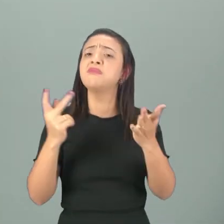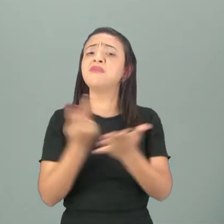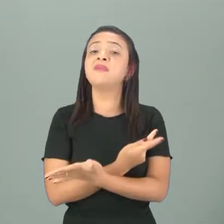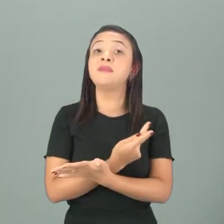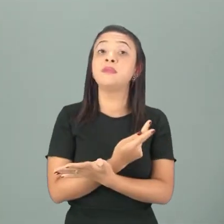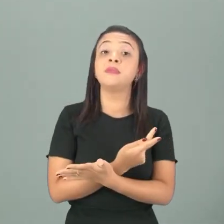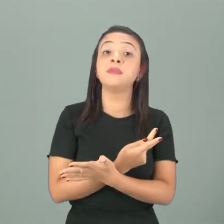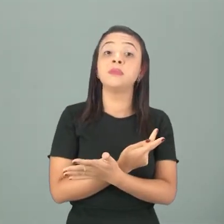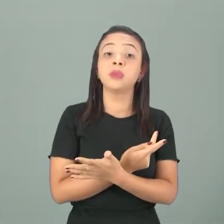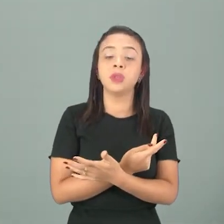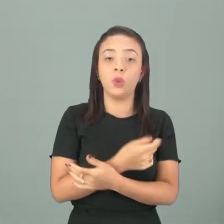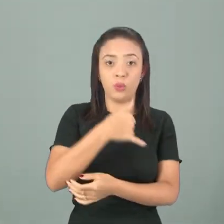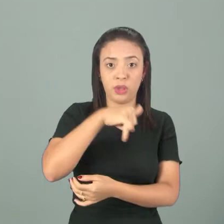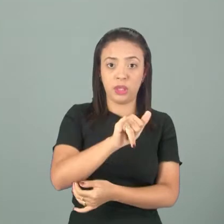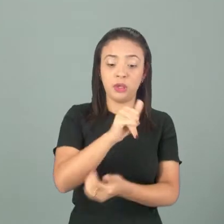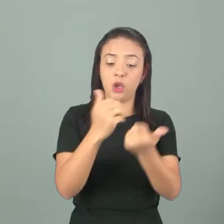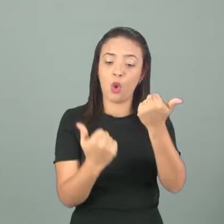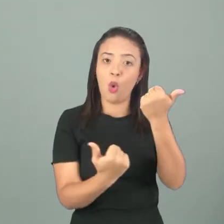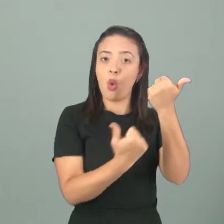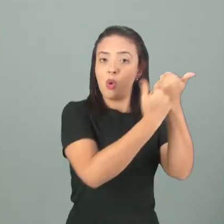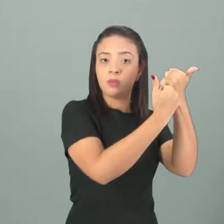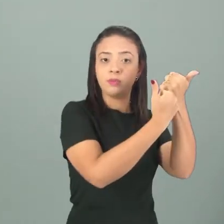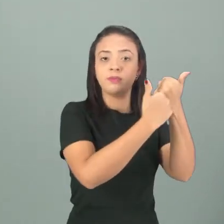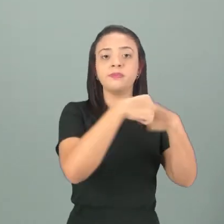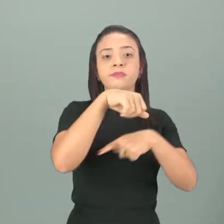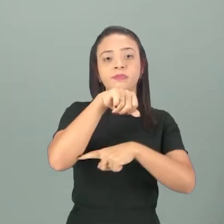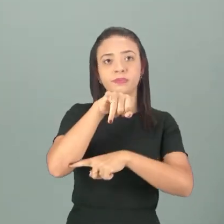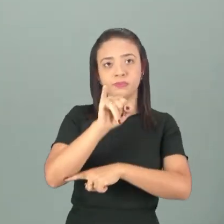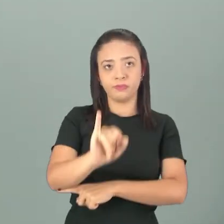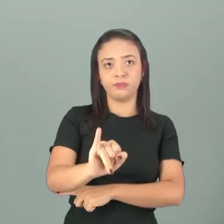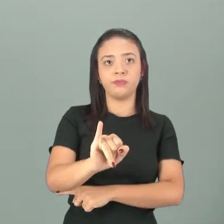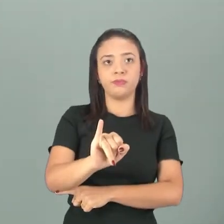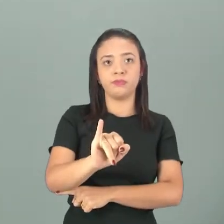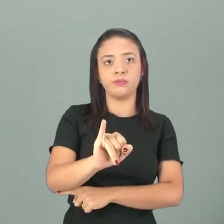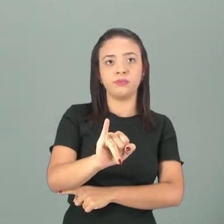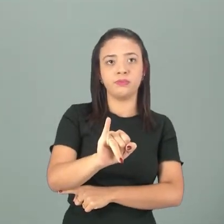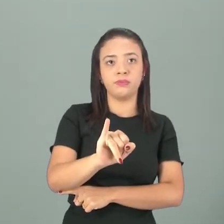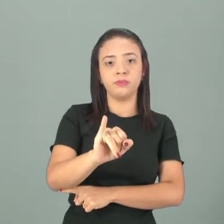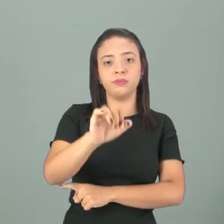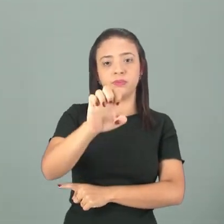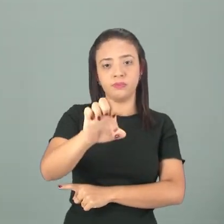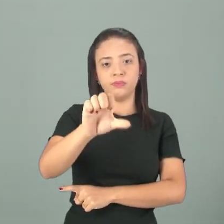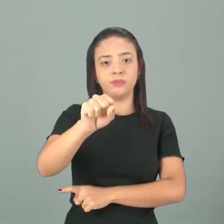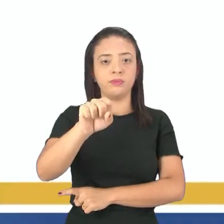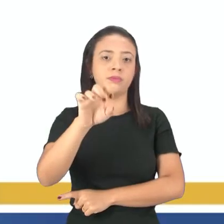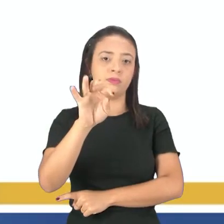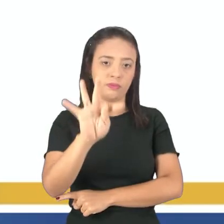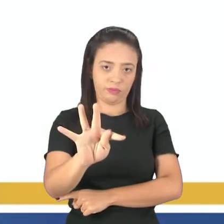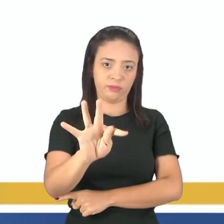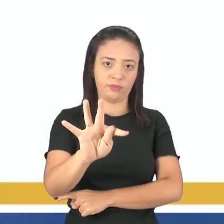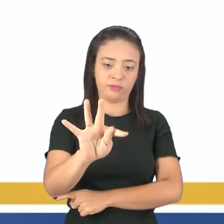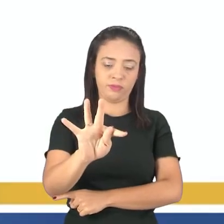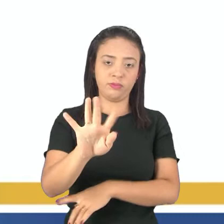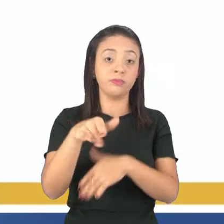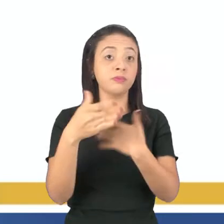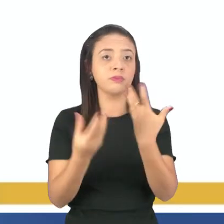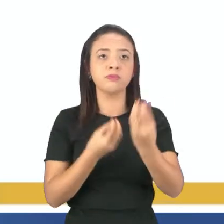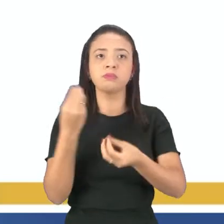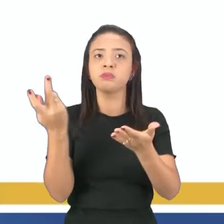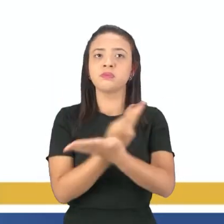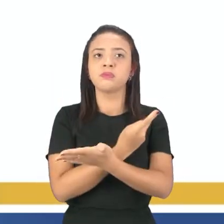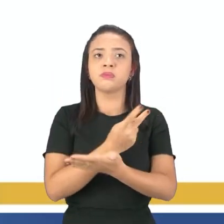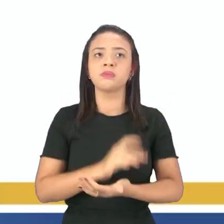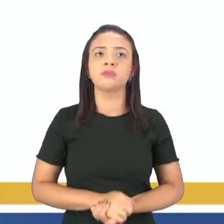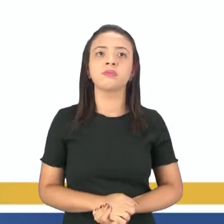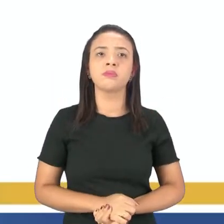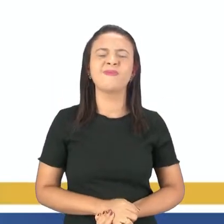faz? Tira o Y, coloca o I e só depois é que você acrescenta o EST. Então,